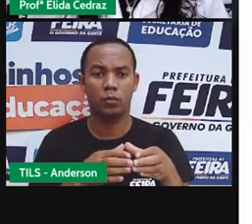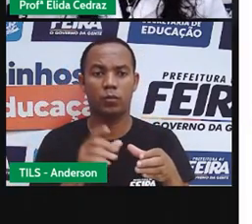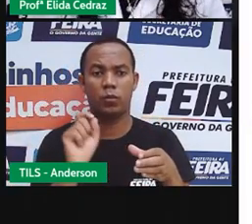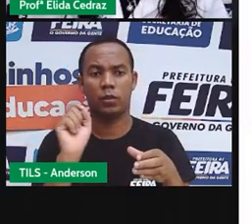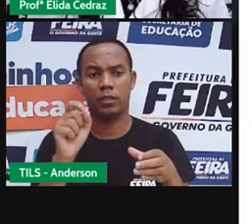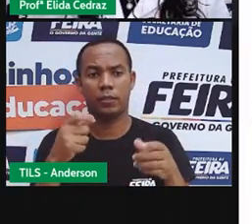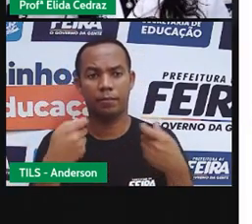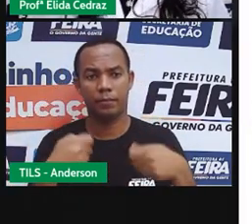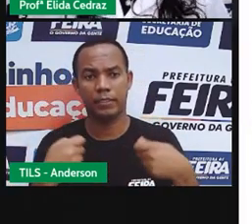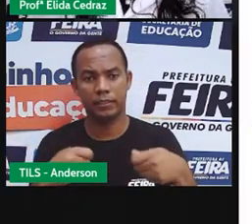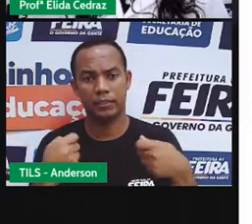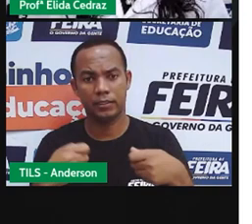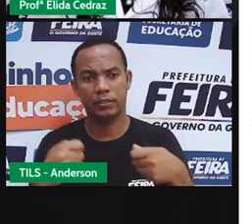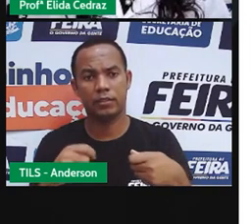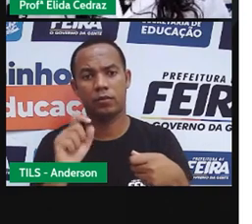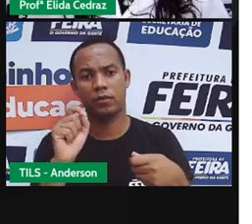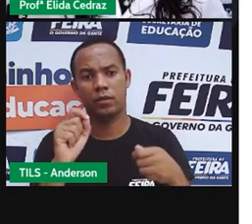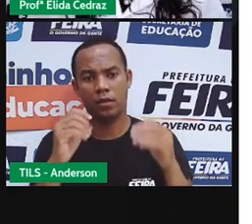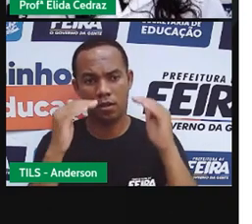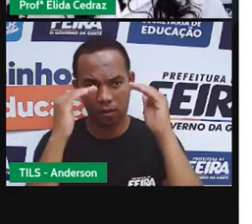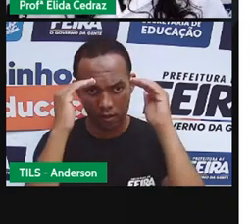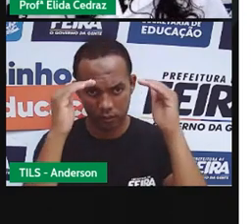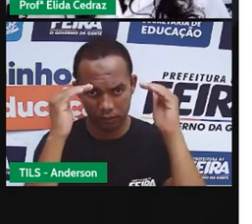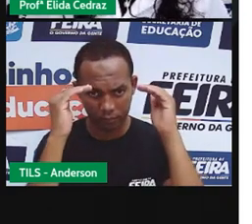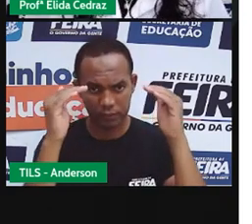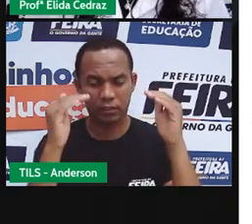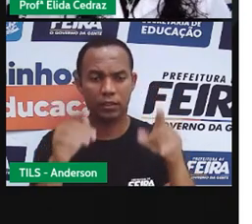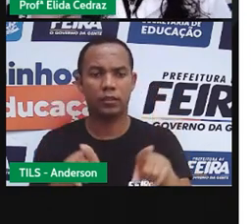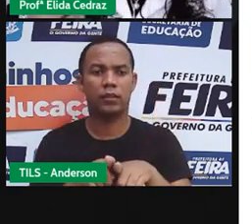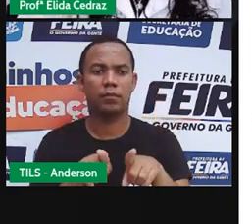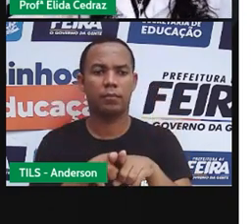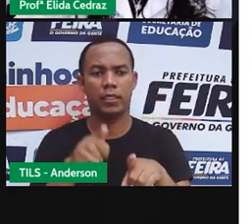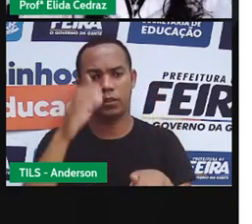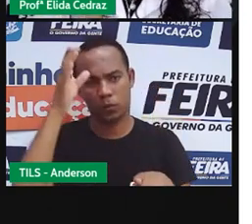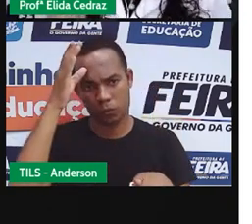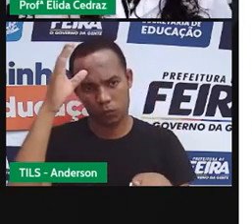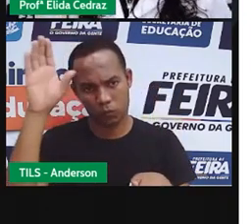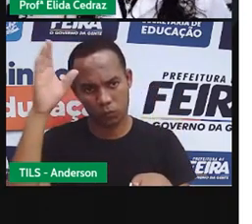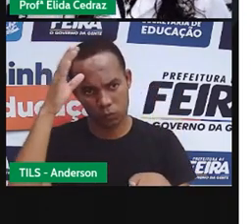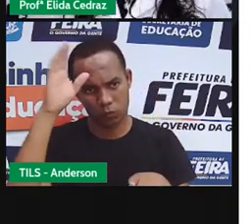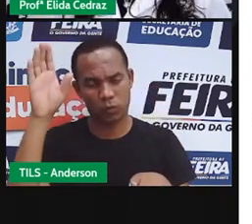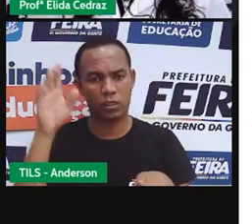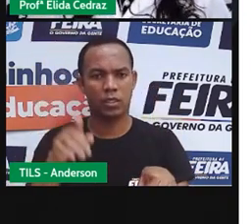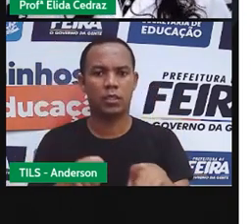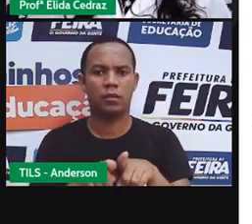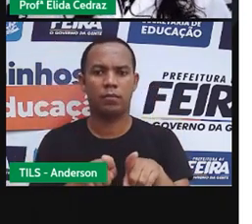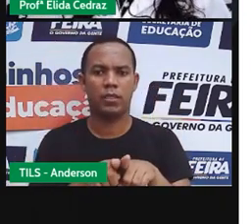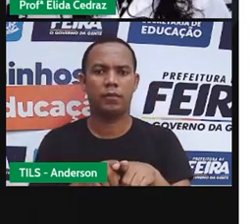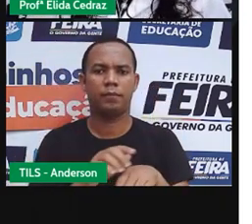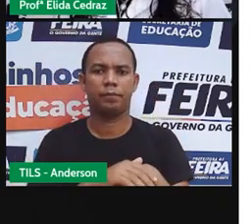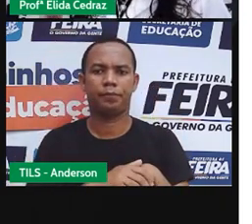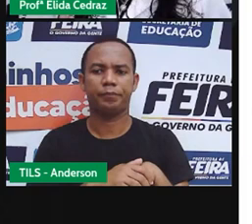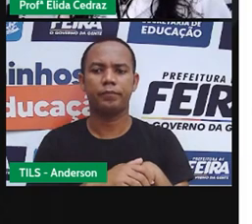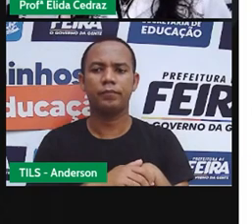e precisamos respeitar a forma da cultura do outro ser